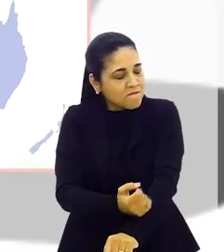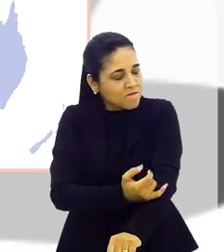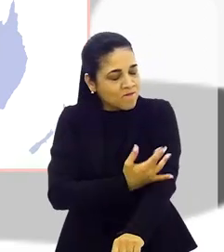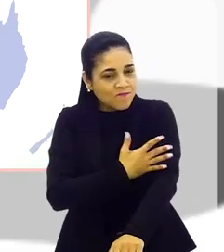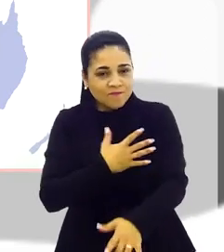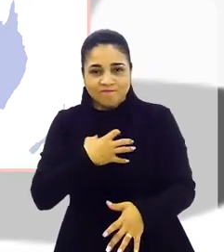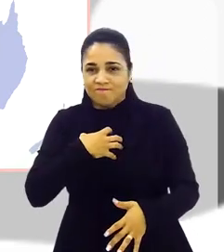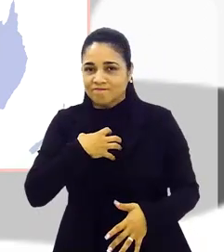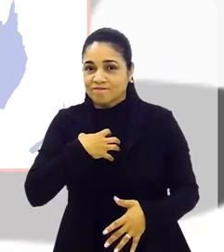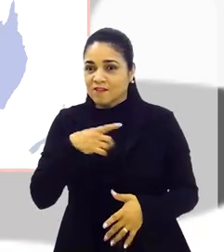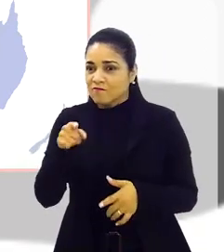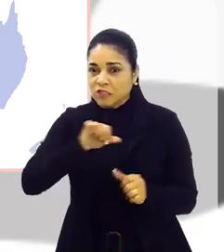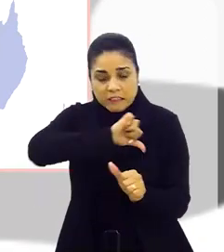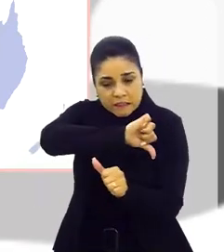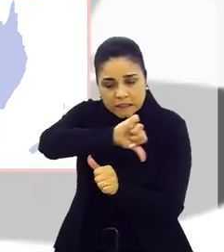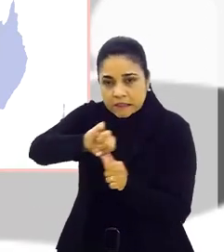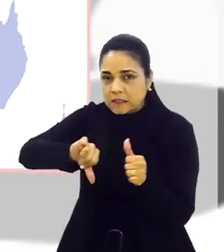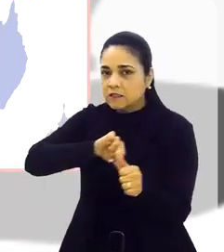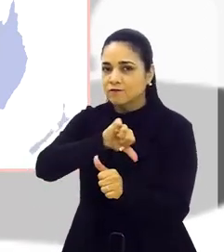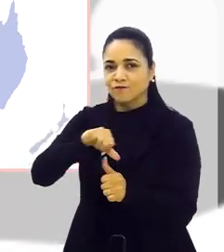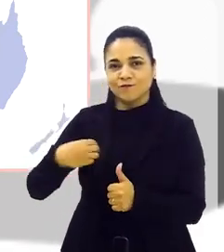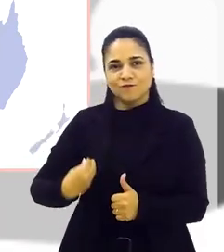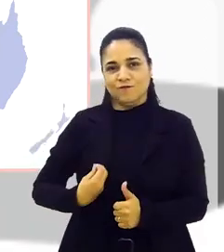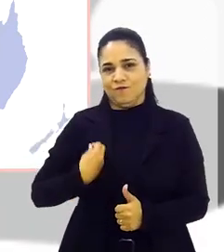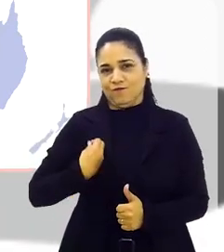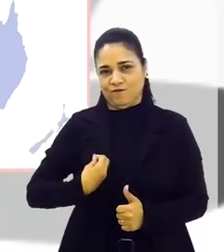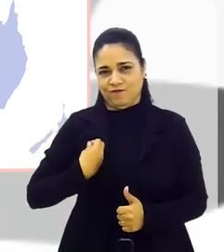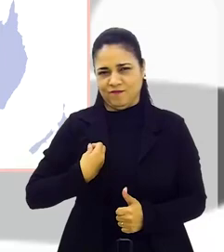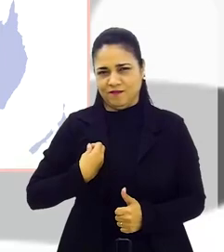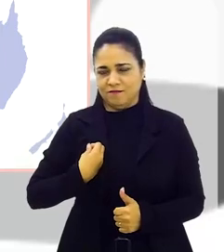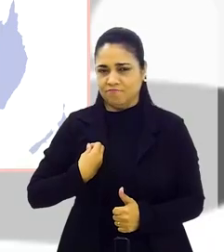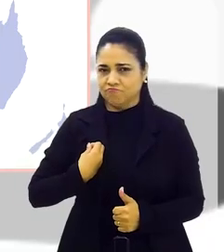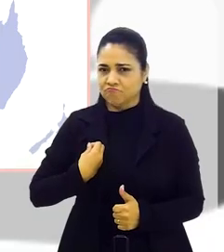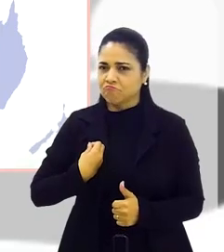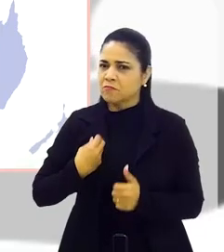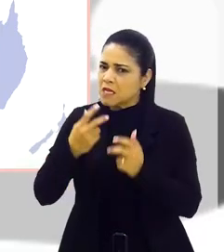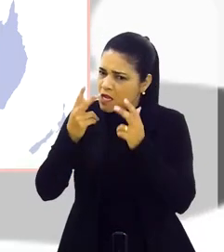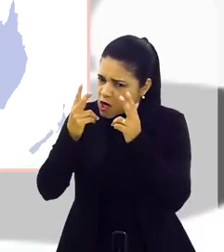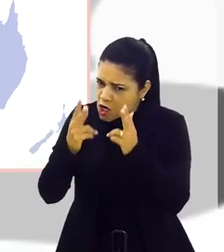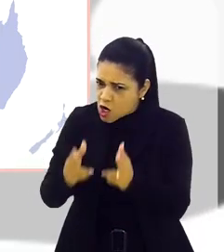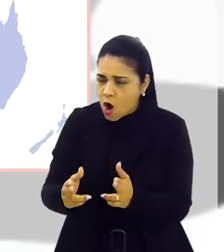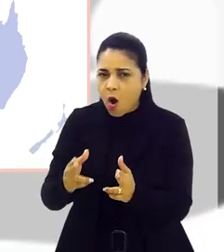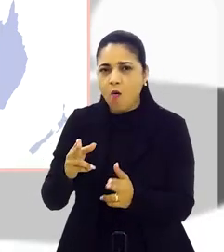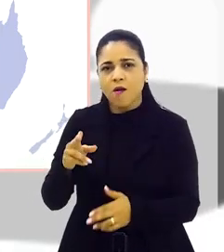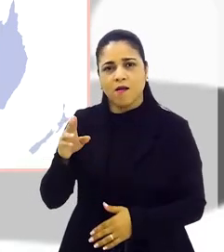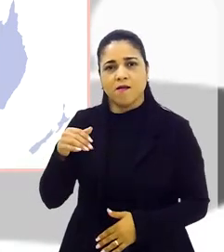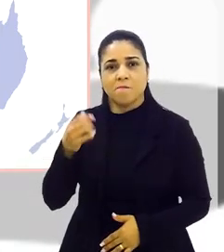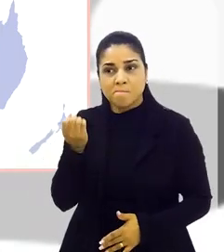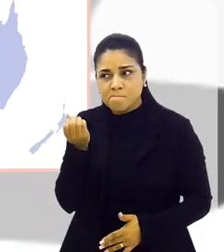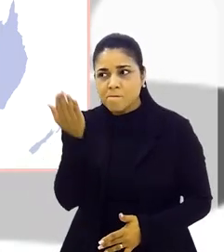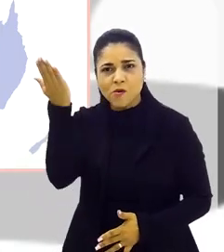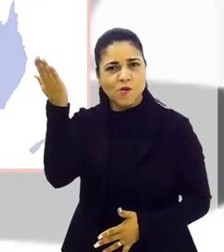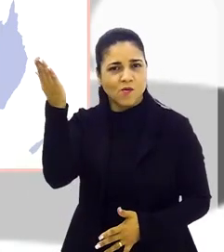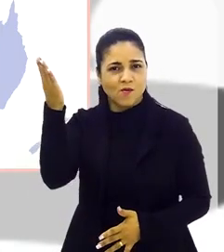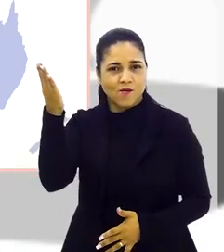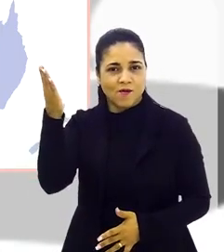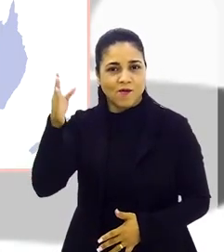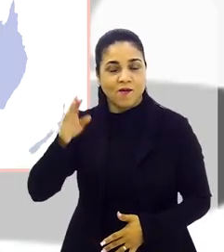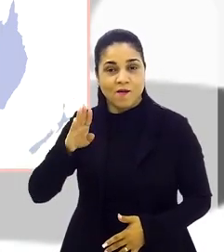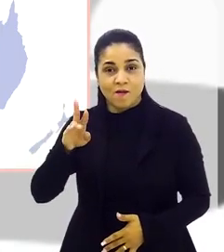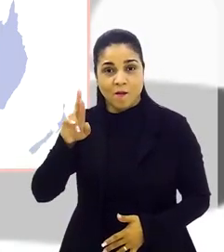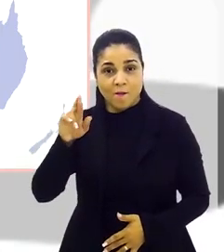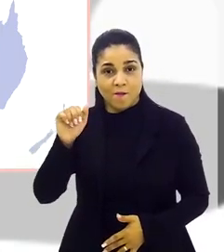loucura transformação que você maravilhosa. fez. Foi uma Você está fazendo loucura. uma transformação, Toso. É digno de Broadway mesmo, repito aqui. Eu